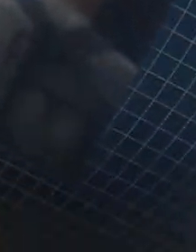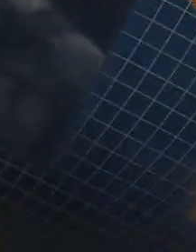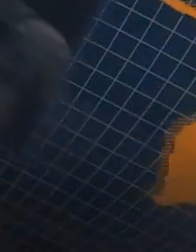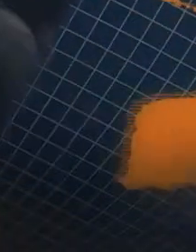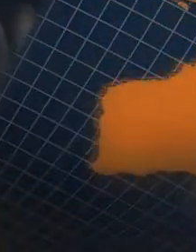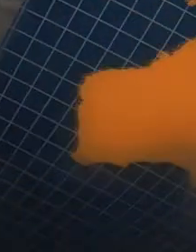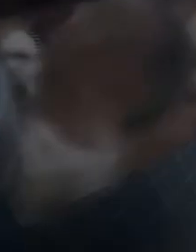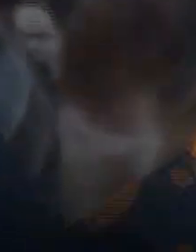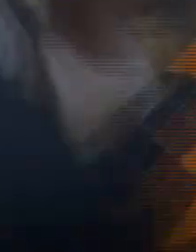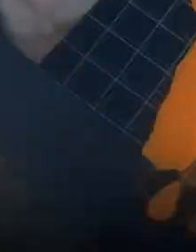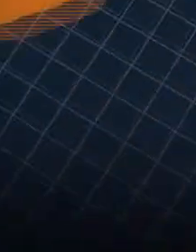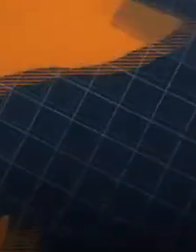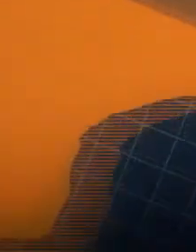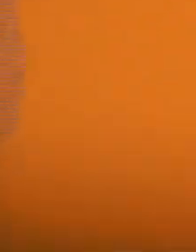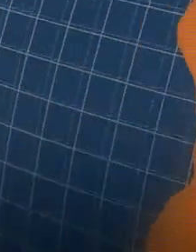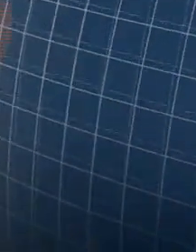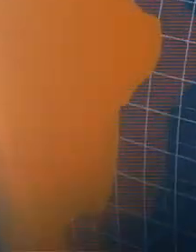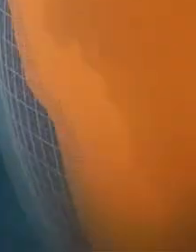Música